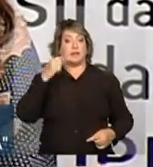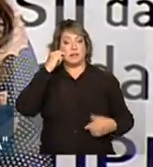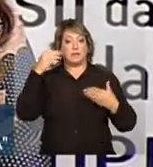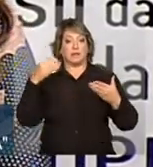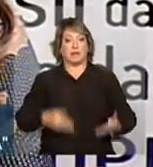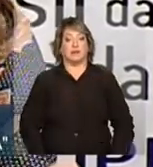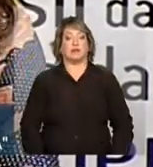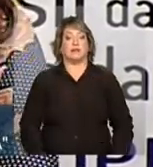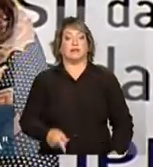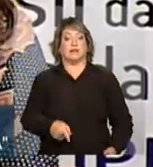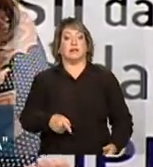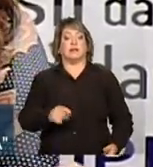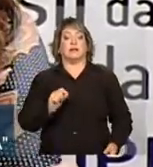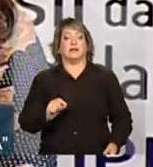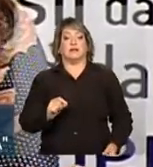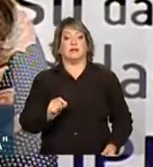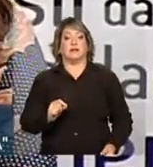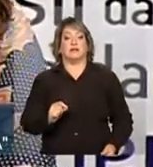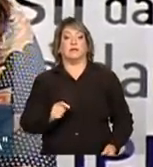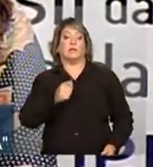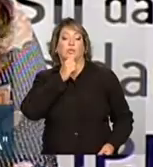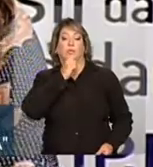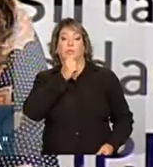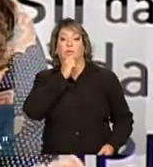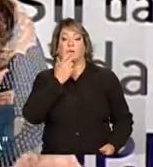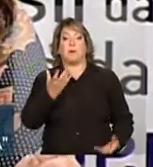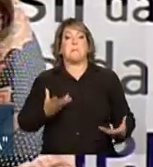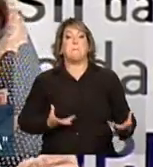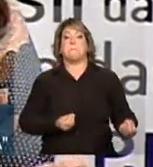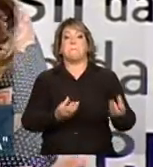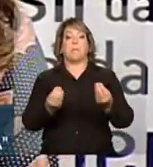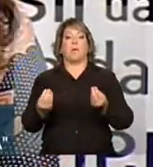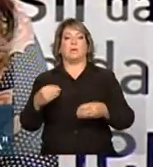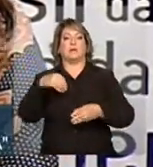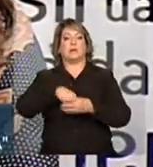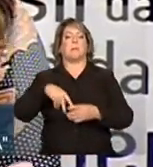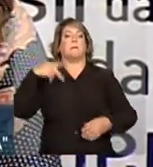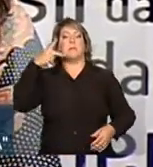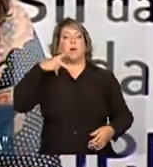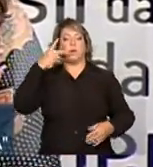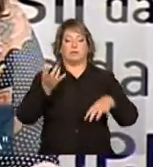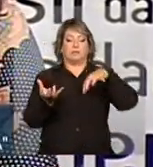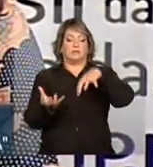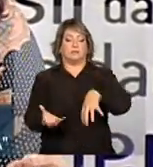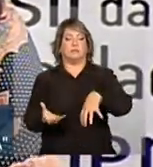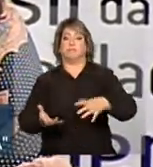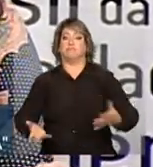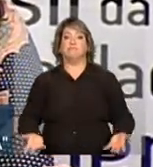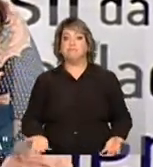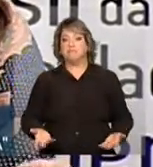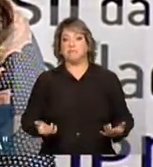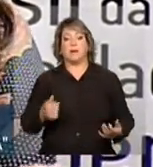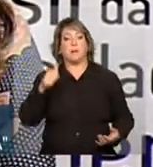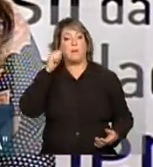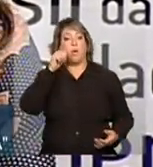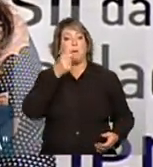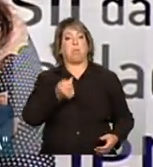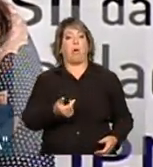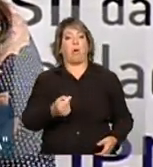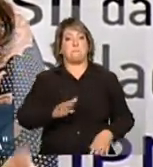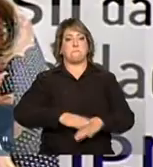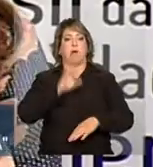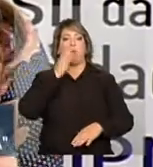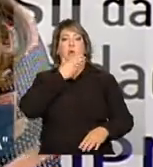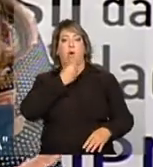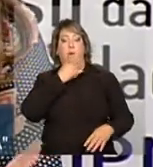se reflete, ao menos numericamente, né, no parlamento. Então, isso é um sintoma,